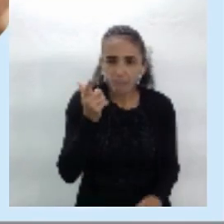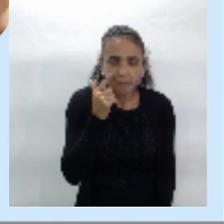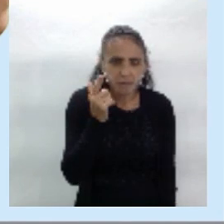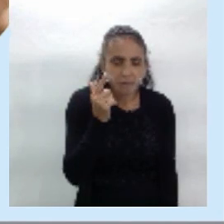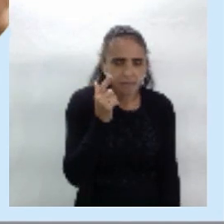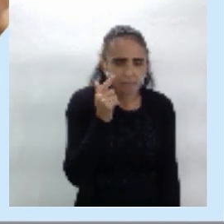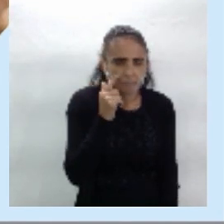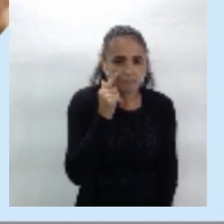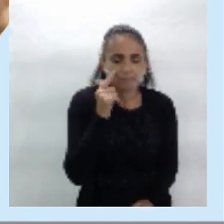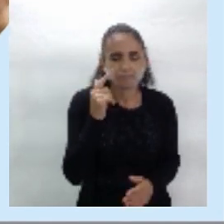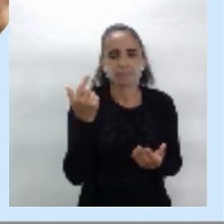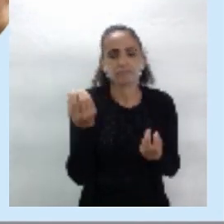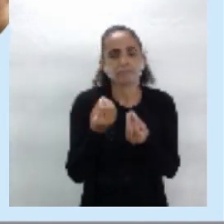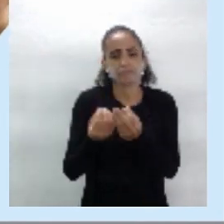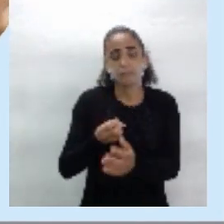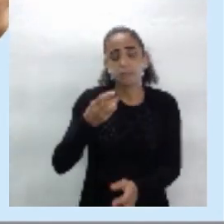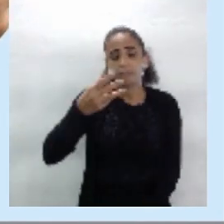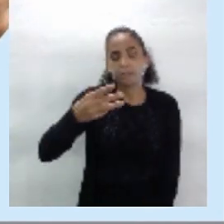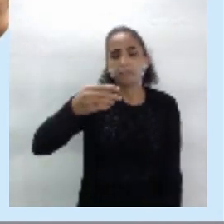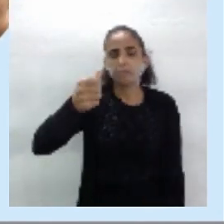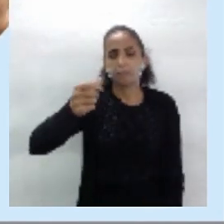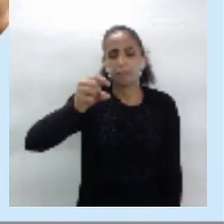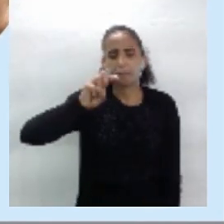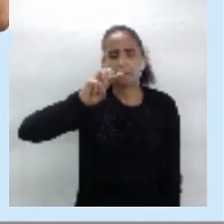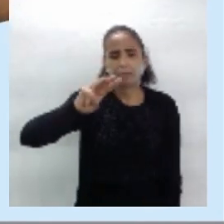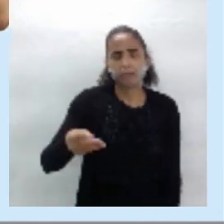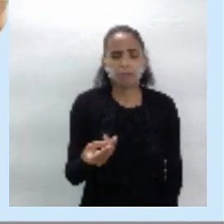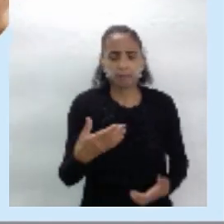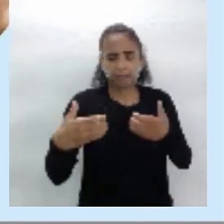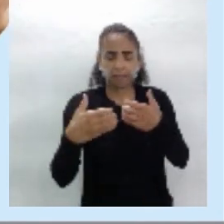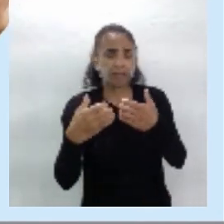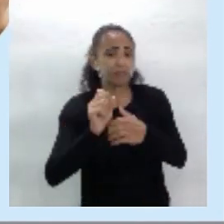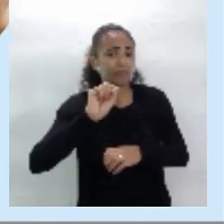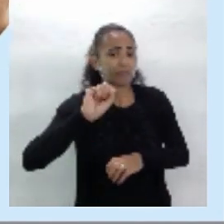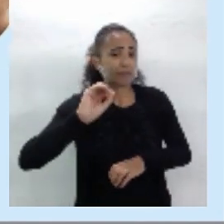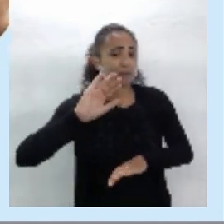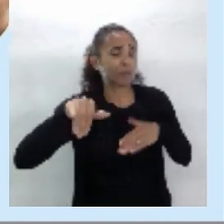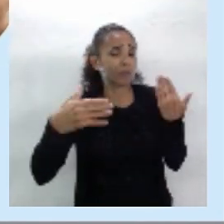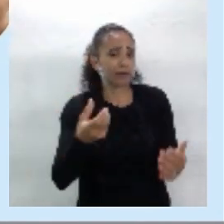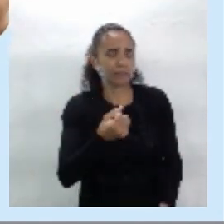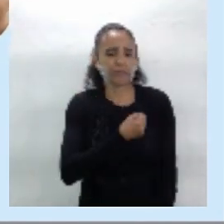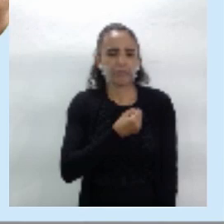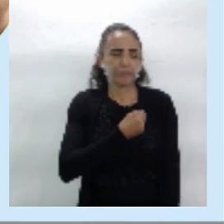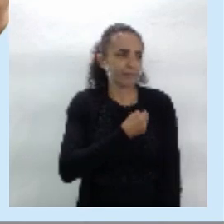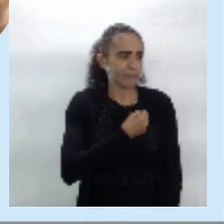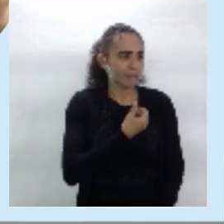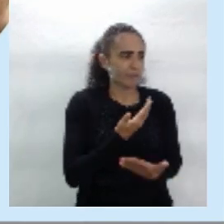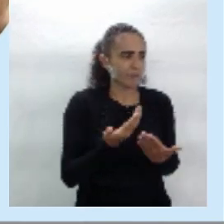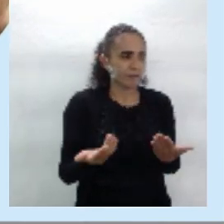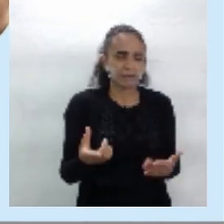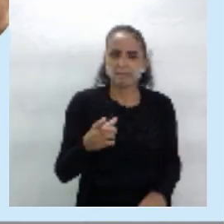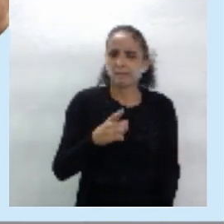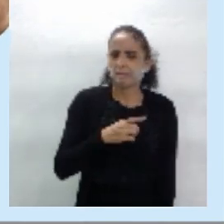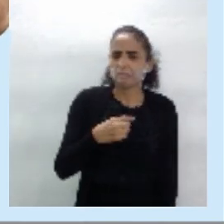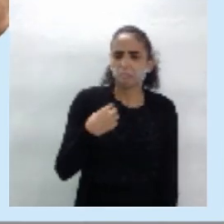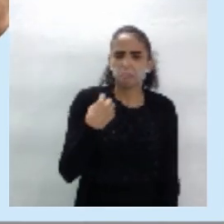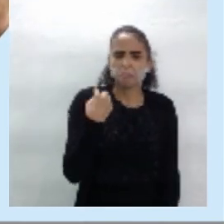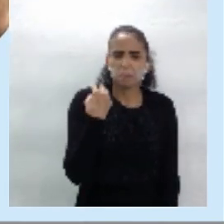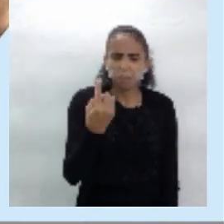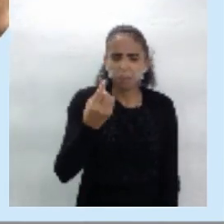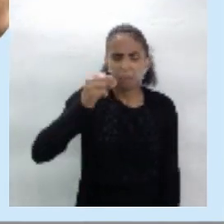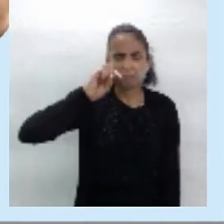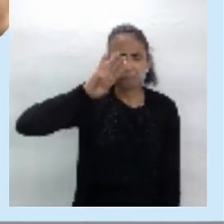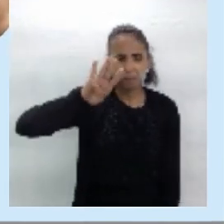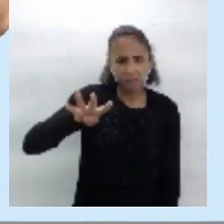seguinte, 31 milhões, mais perto de quem? Aí você vai dizer, tenho 1 milhão, 10